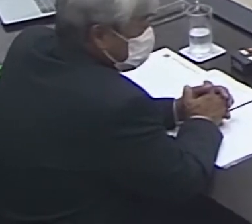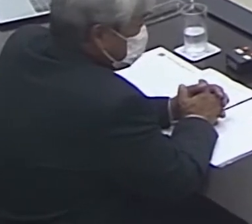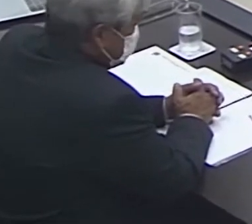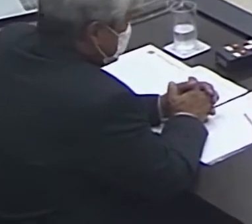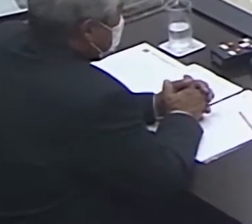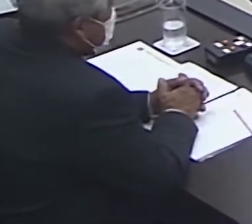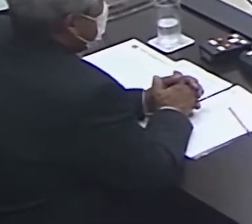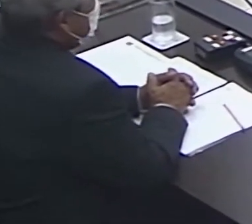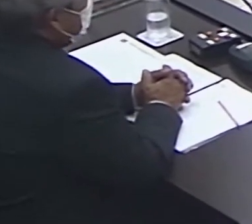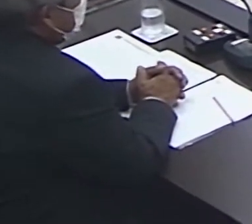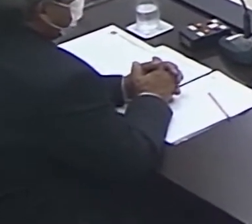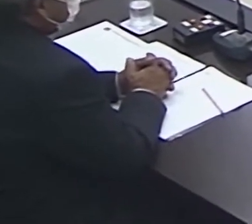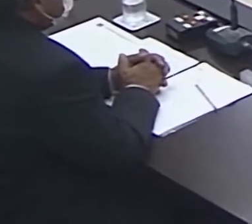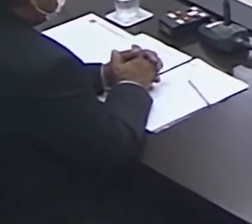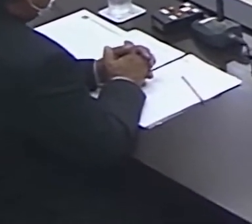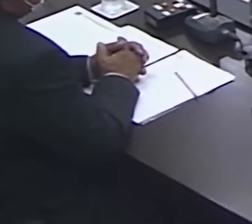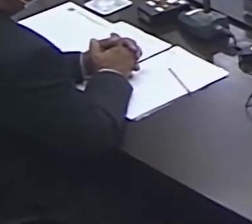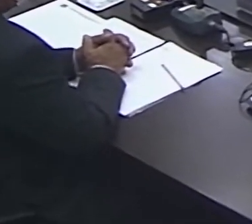E aí